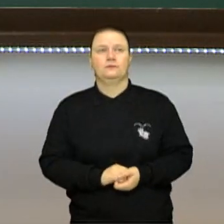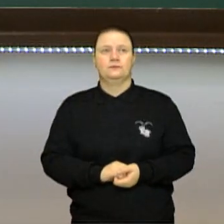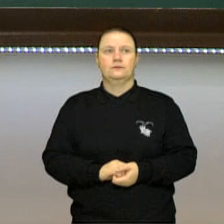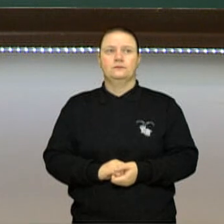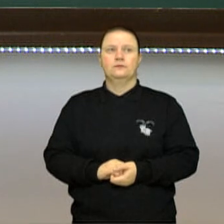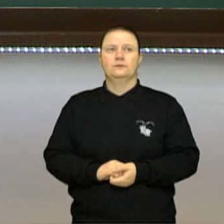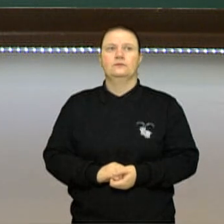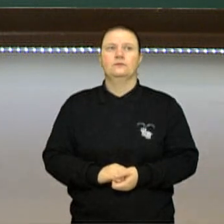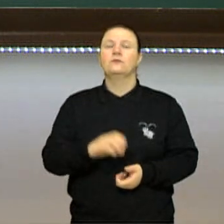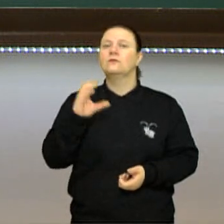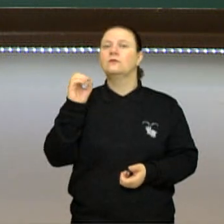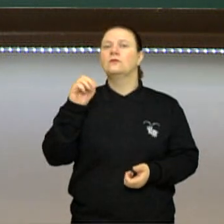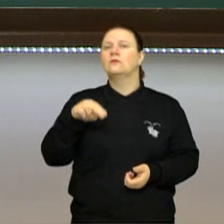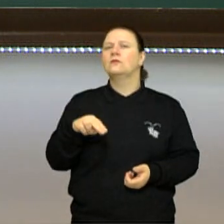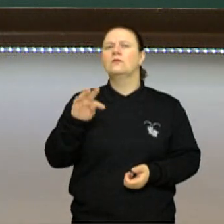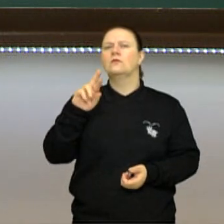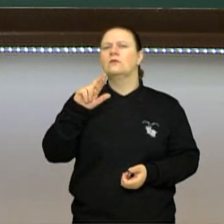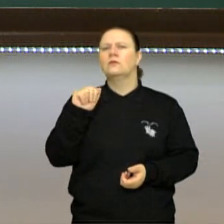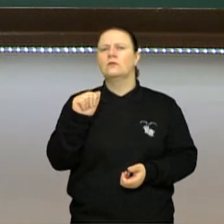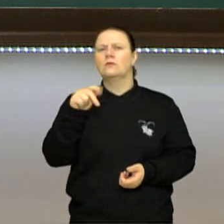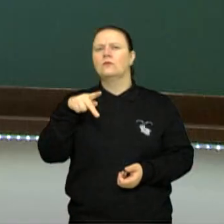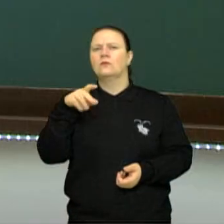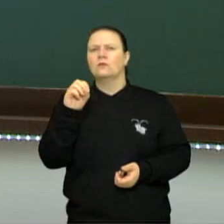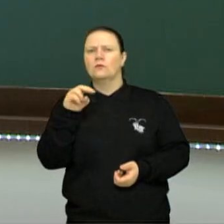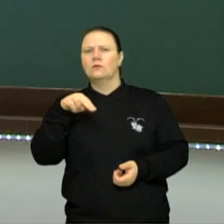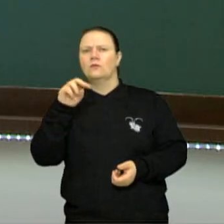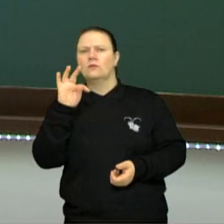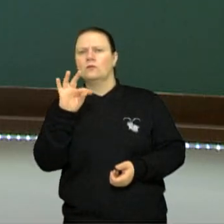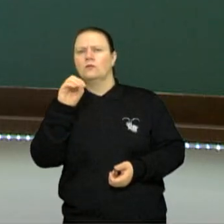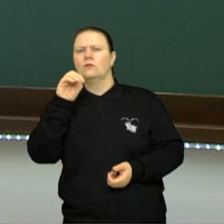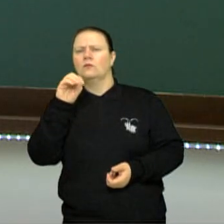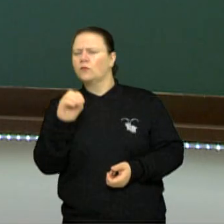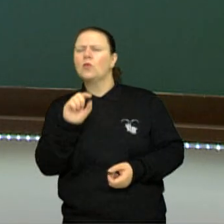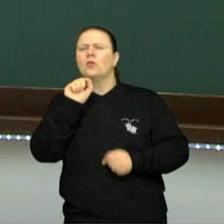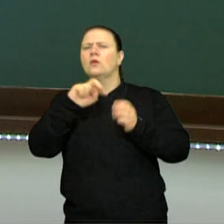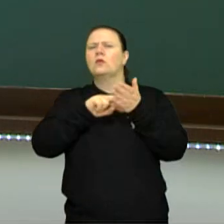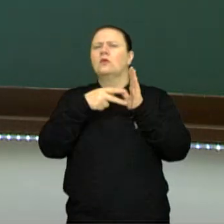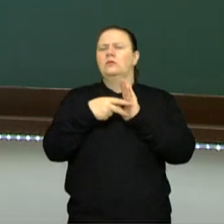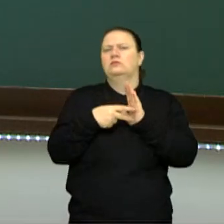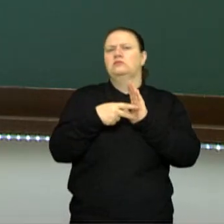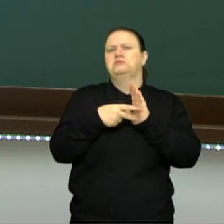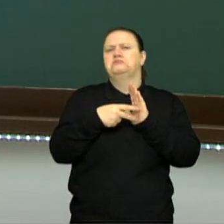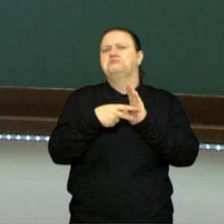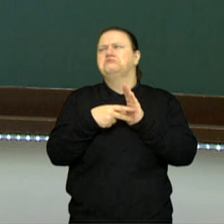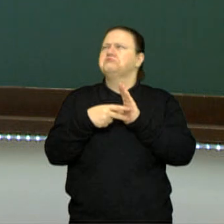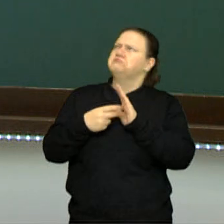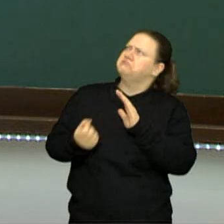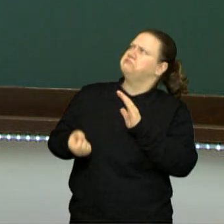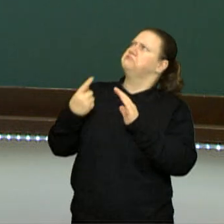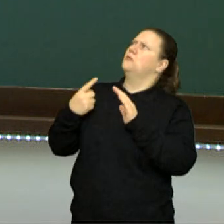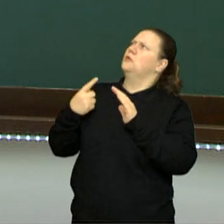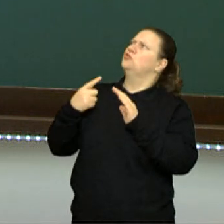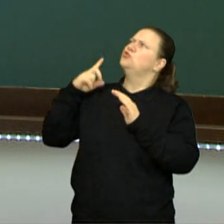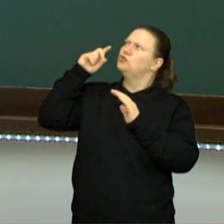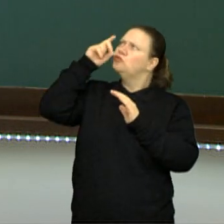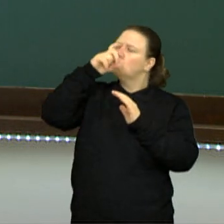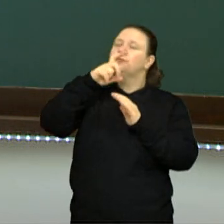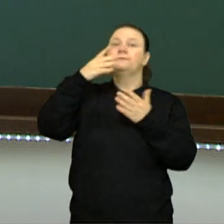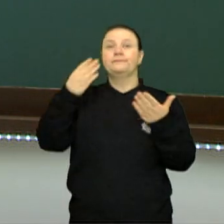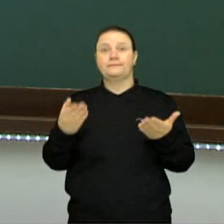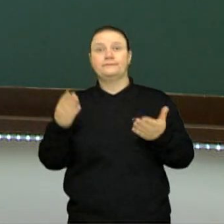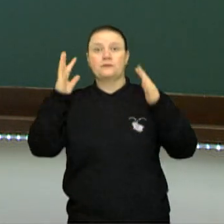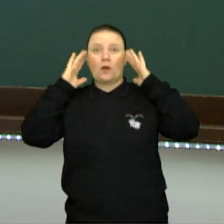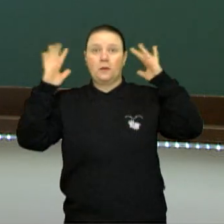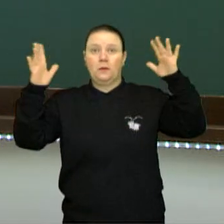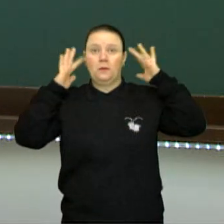Então, contraponto, né? Mas o que é contraponto, professora? Você já falou aí 2, 3 vezes o que é contraponto, né? O que é isso, né? Então,